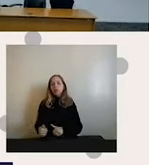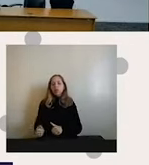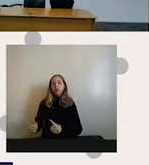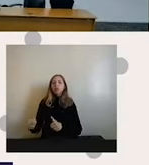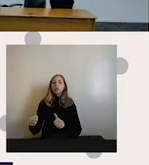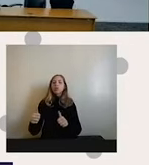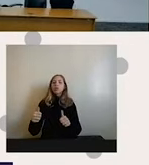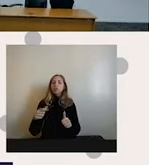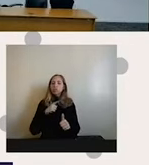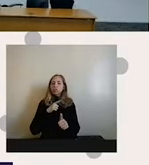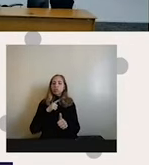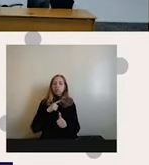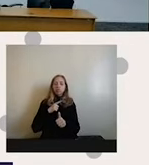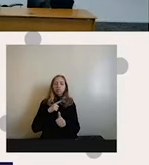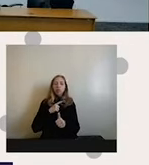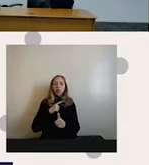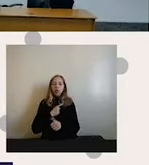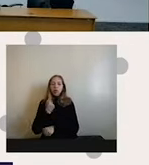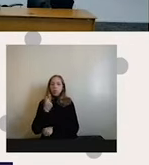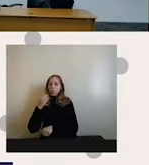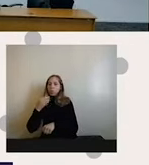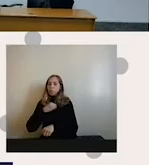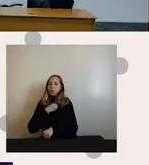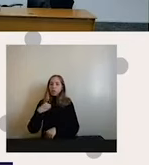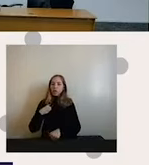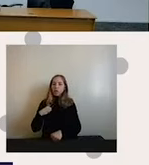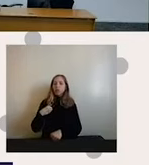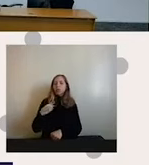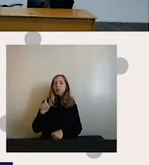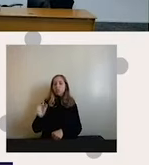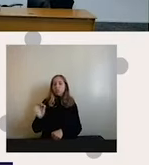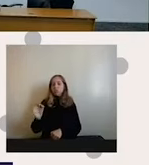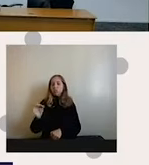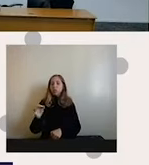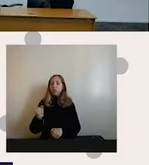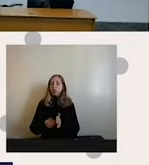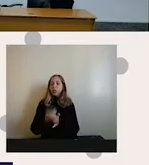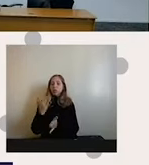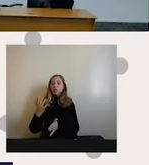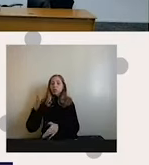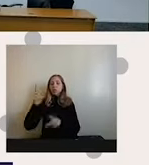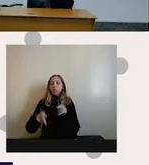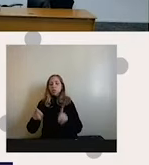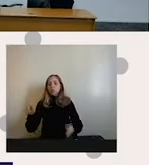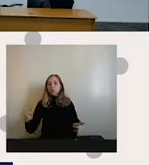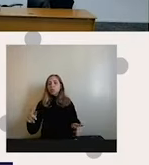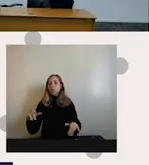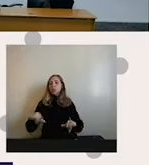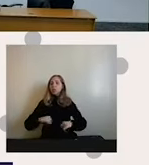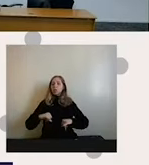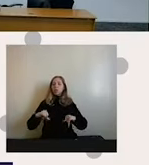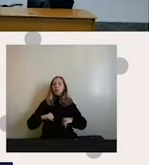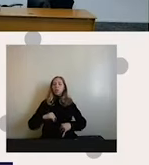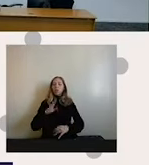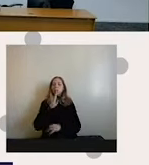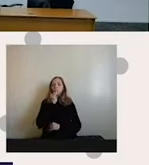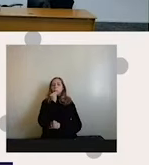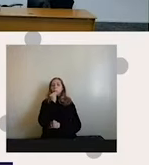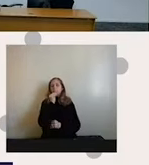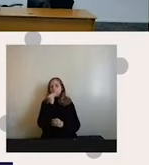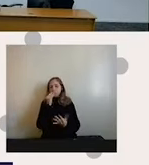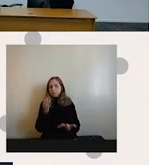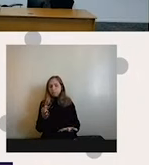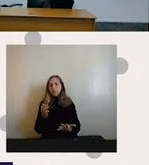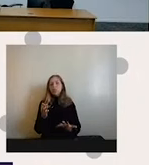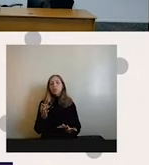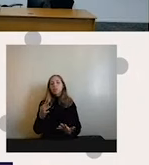pelo médico, né? Muitas vezes as pessoas sofrem caladas. Os próprios médicos, às vezes, não fazem o